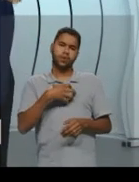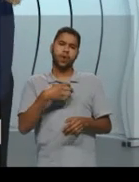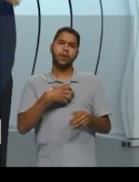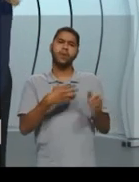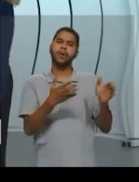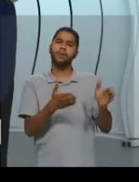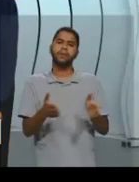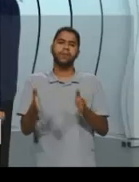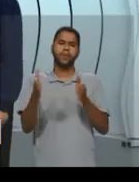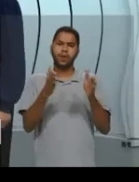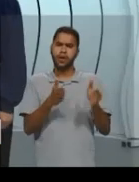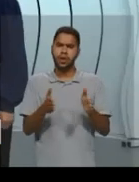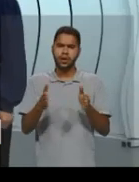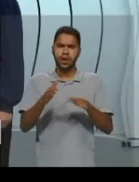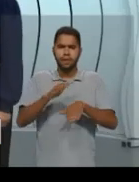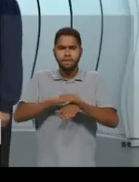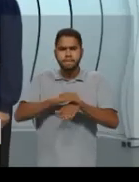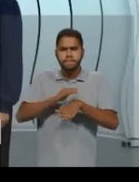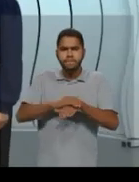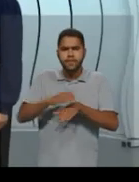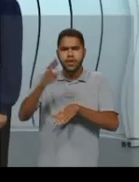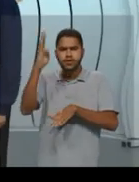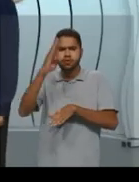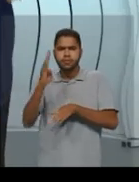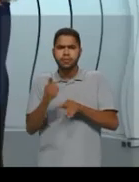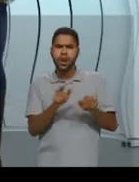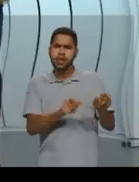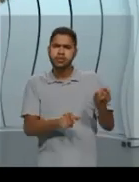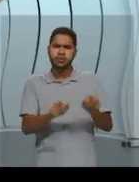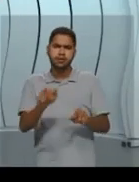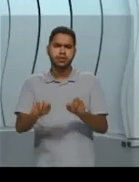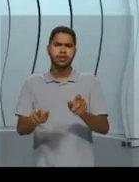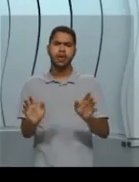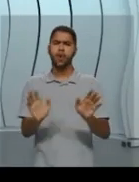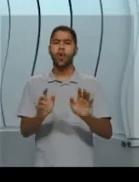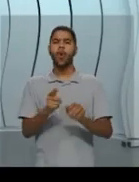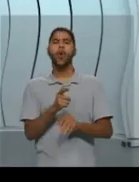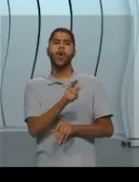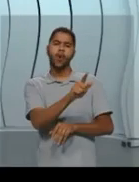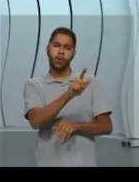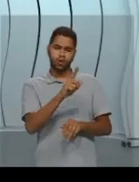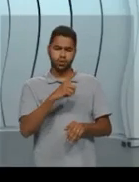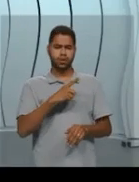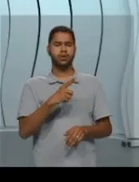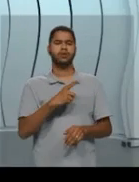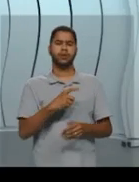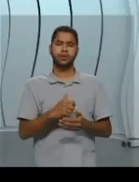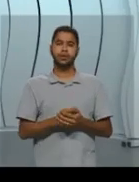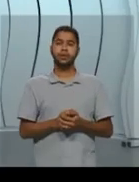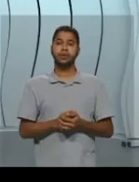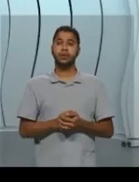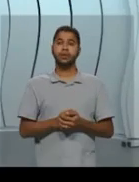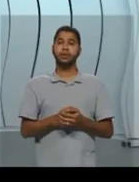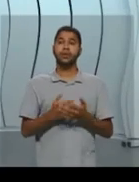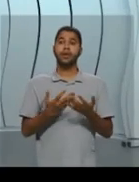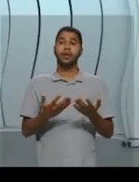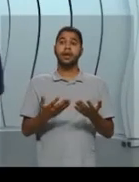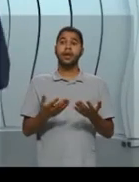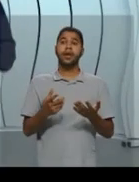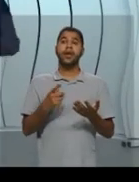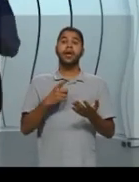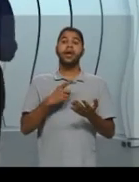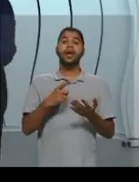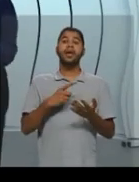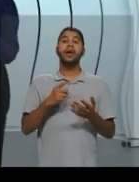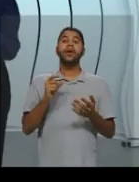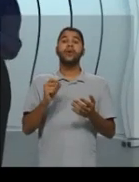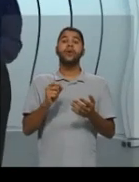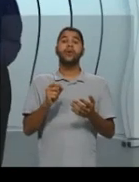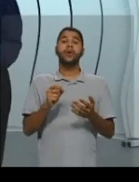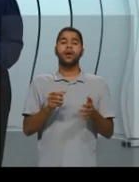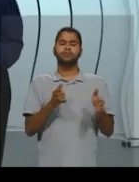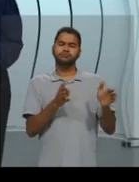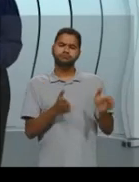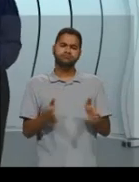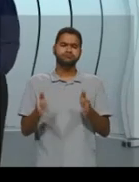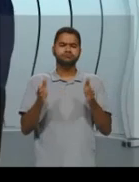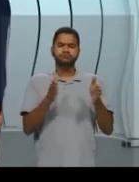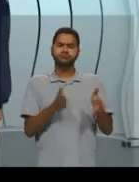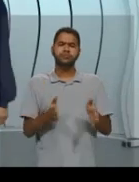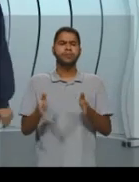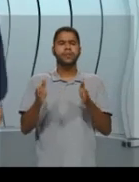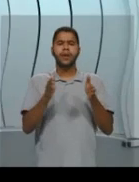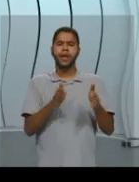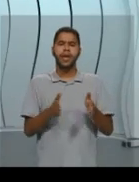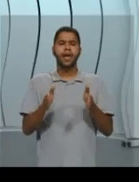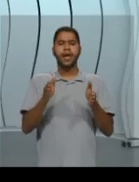que não estão nas mãos dos brasileiros, né? A que está totalmente é a produção agropecuária.